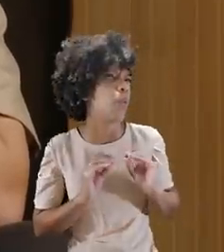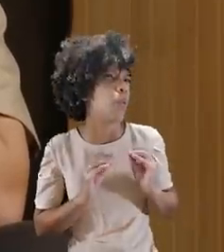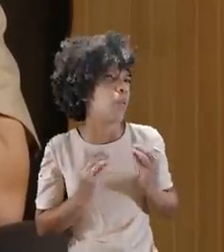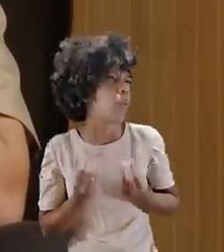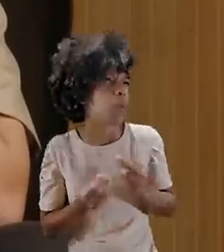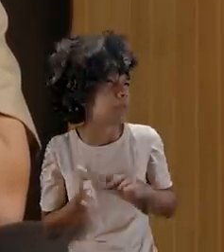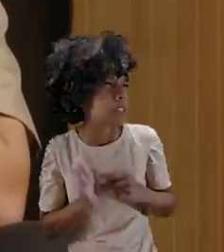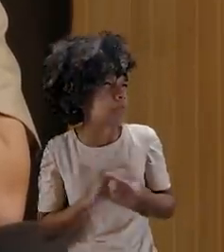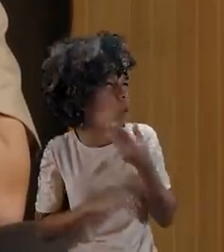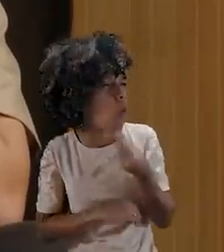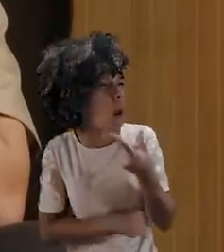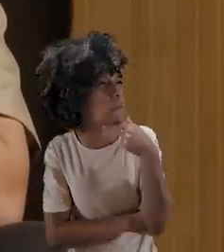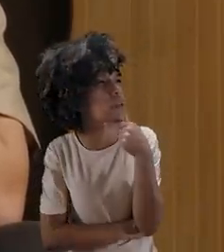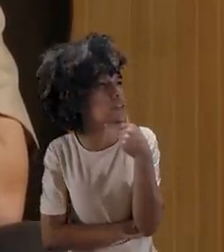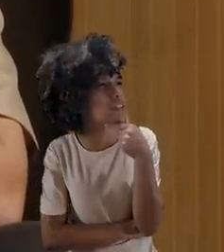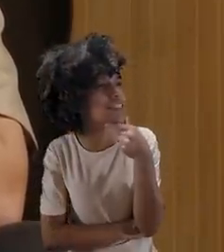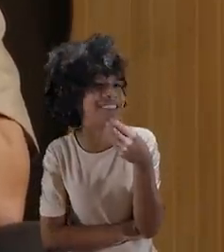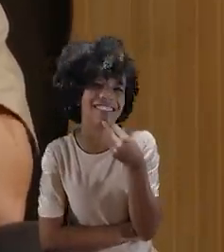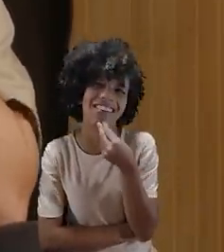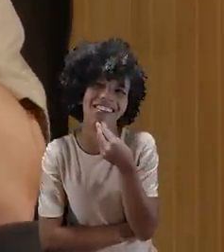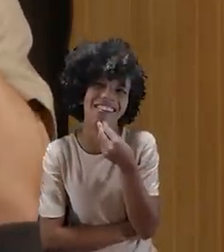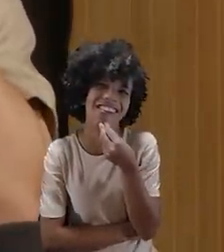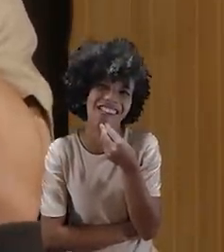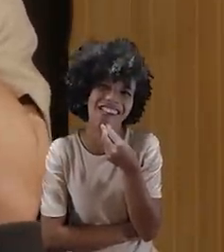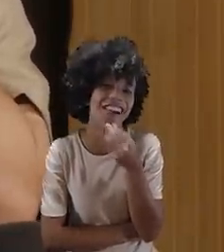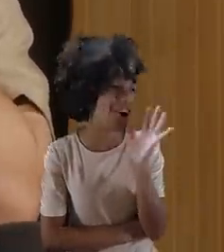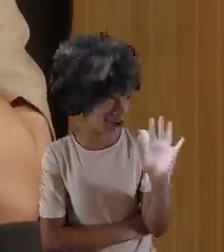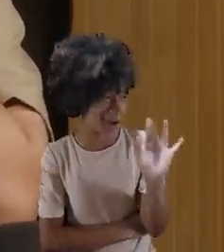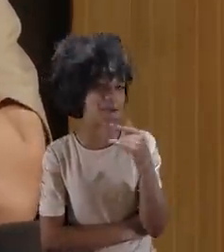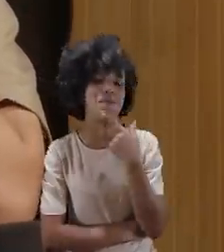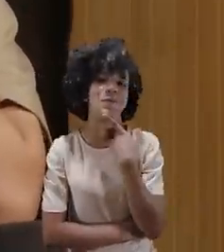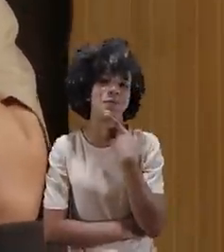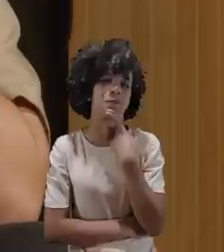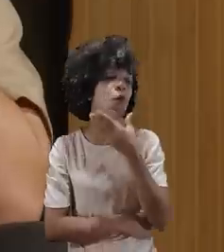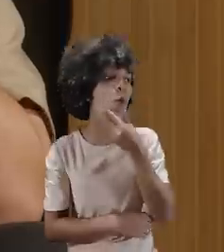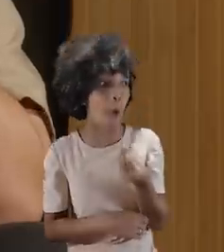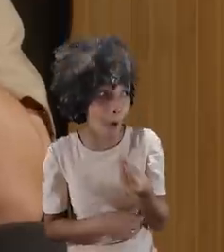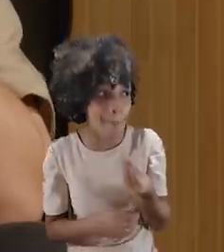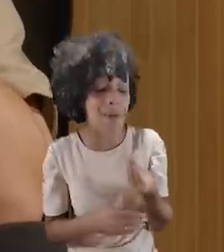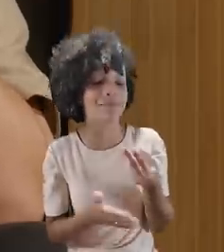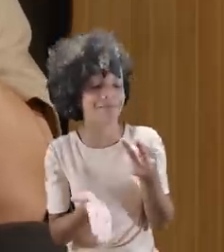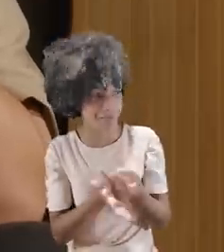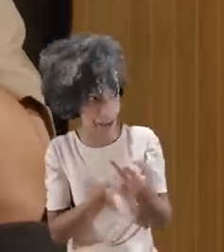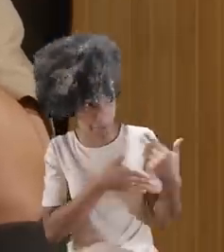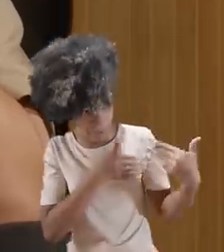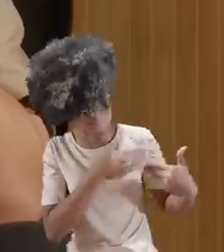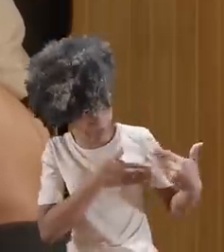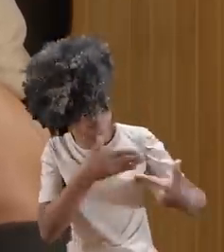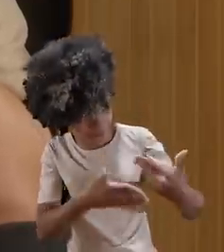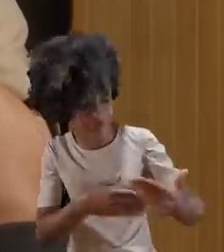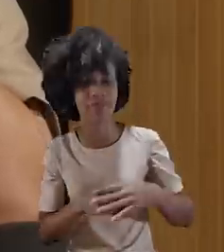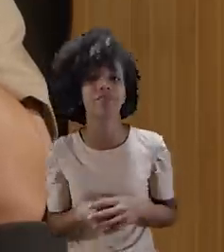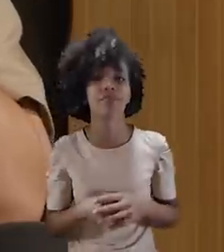homem homem não chupo ruim é tipo assim mano o ovo em cada vez mais desses últimos